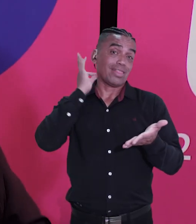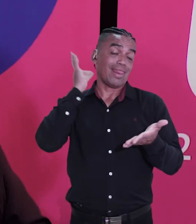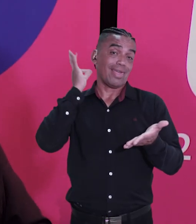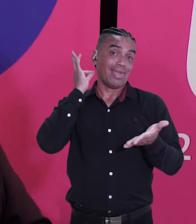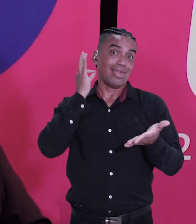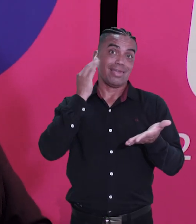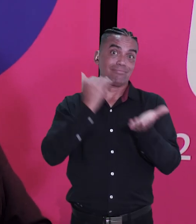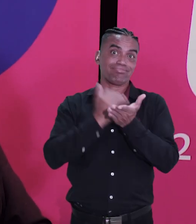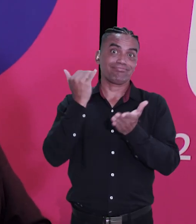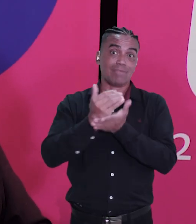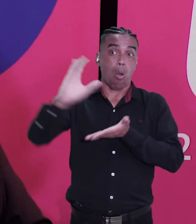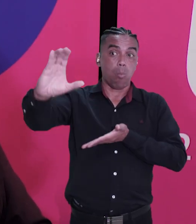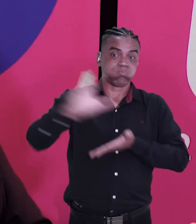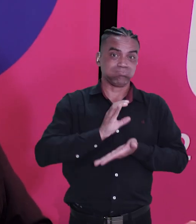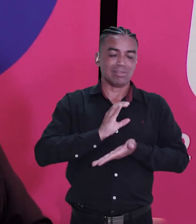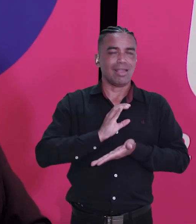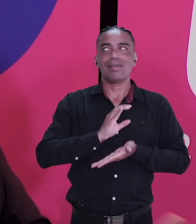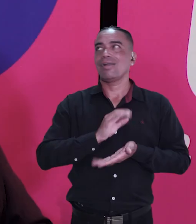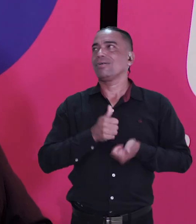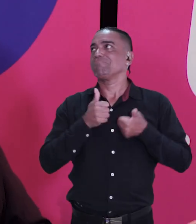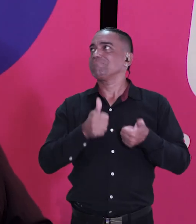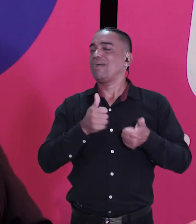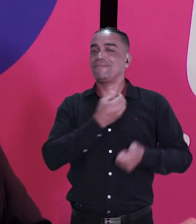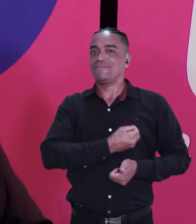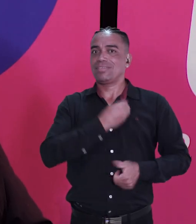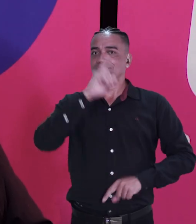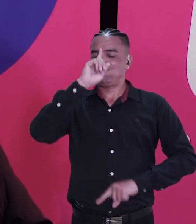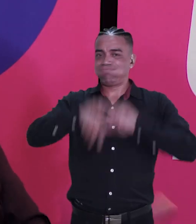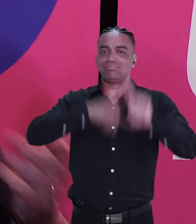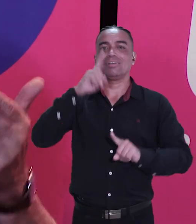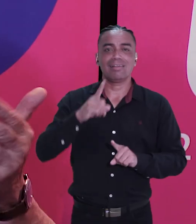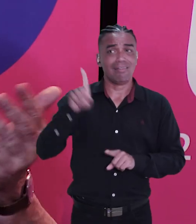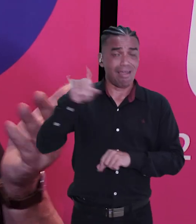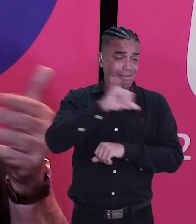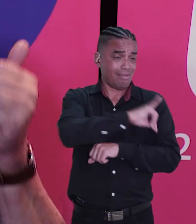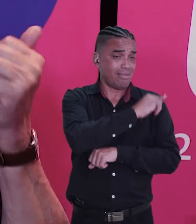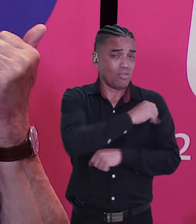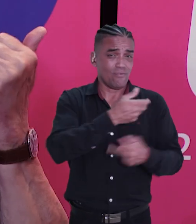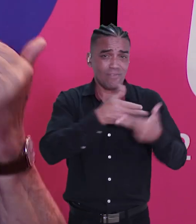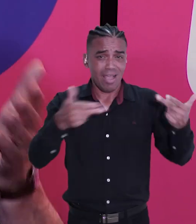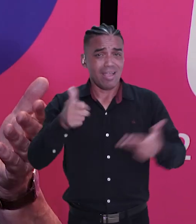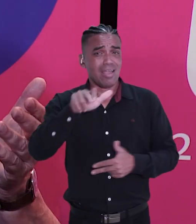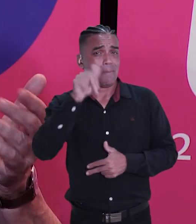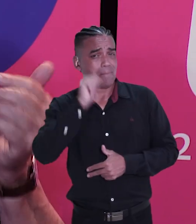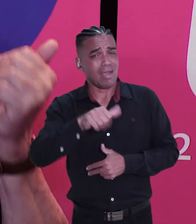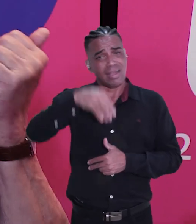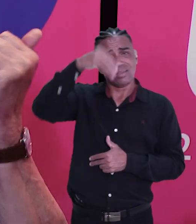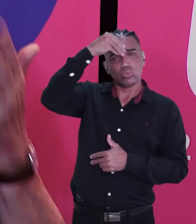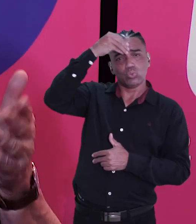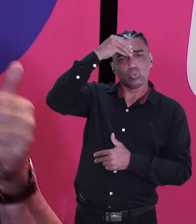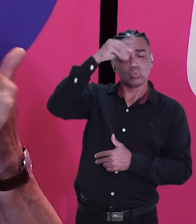de vida de uma hora para outra, mas como eu tinha, no Rio, ele tinha não sei quantas irmãs no